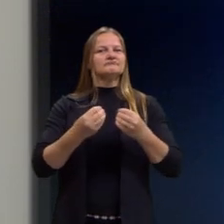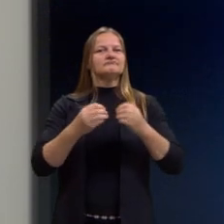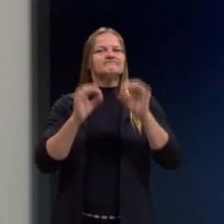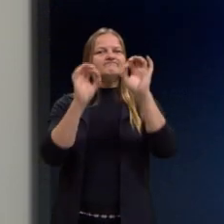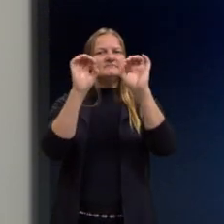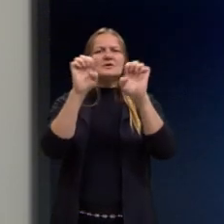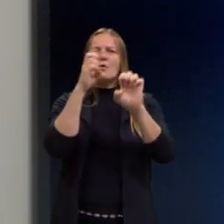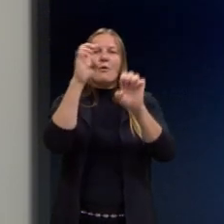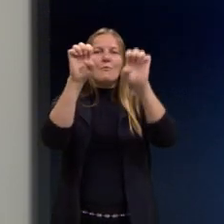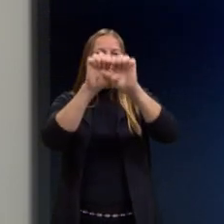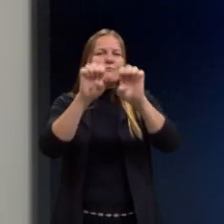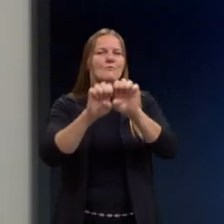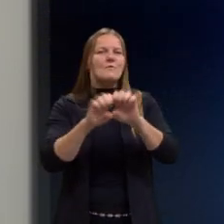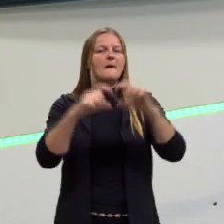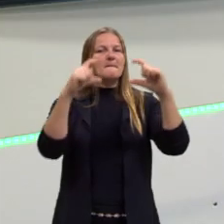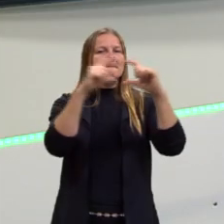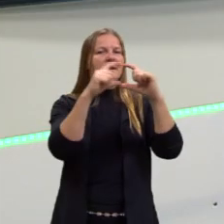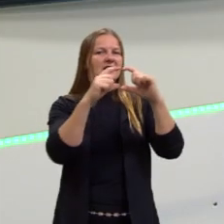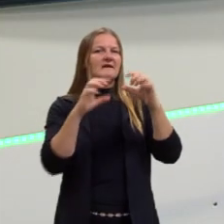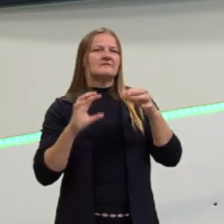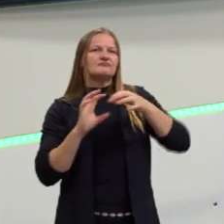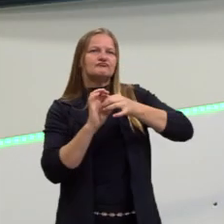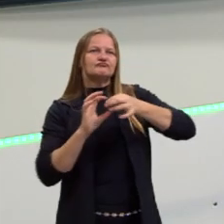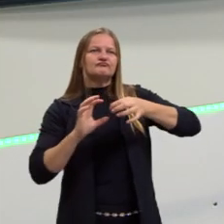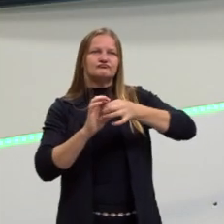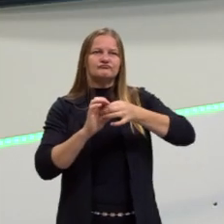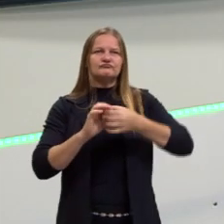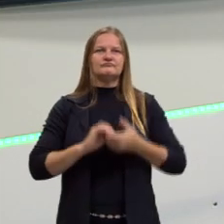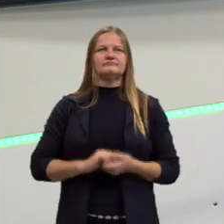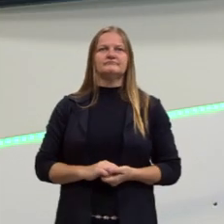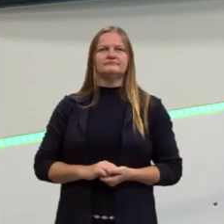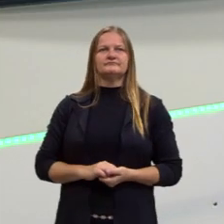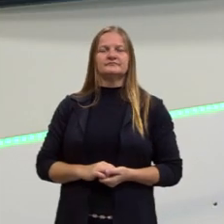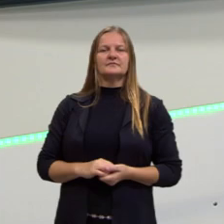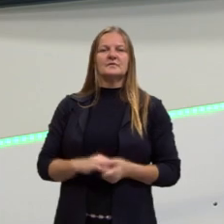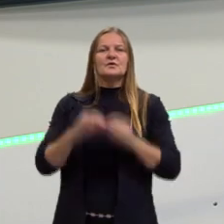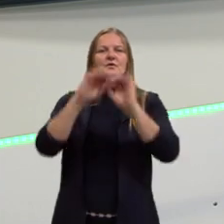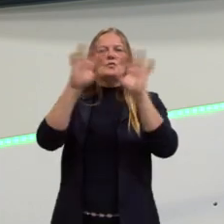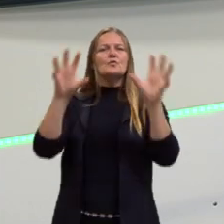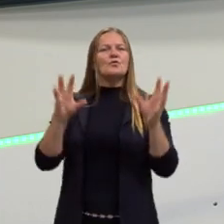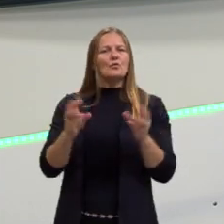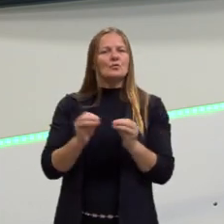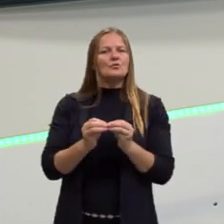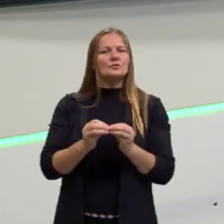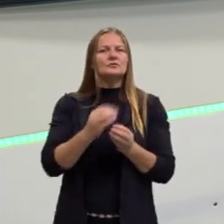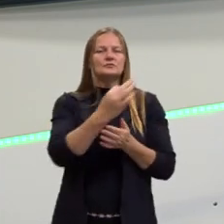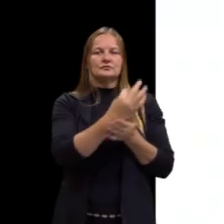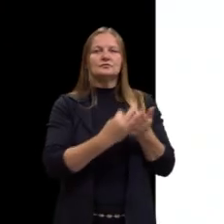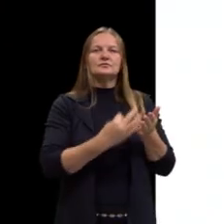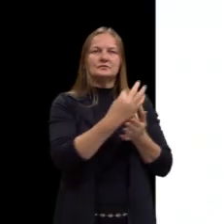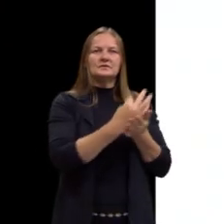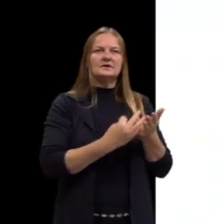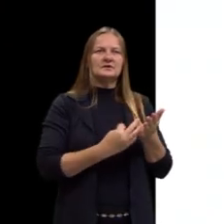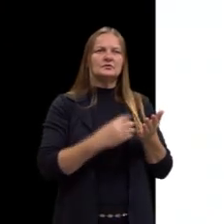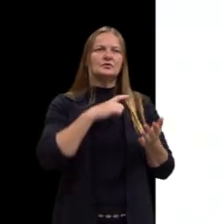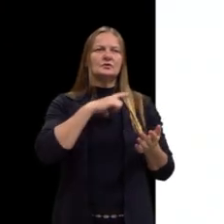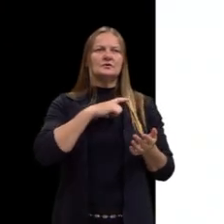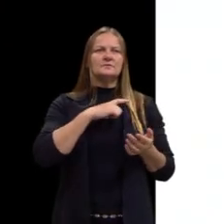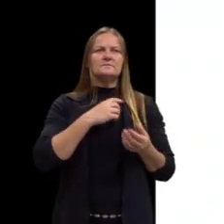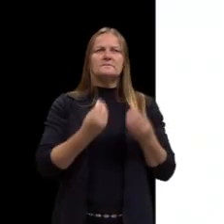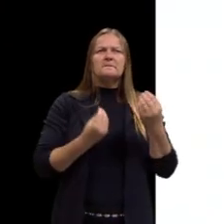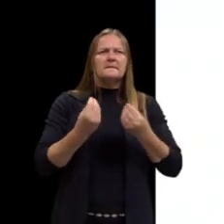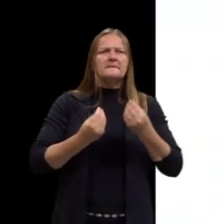essa essas frases essas palavras interligadas concluir o texto ocorre para o